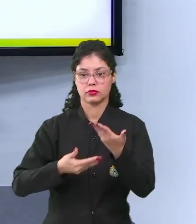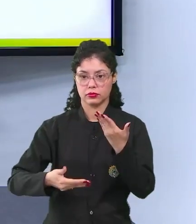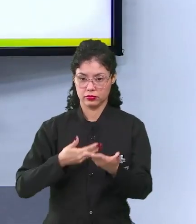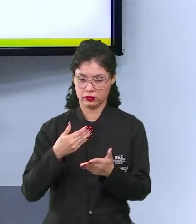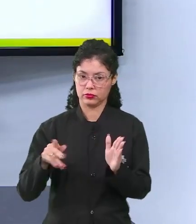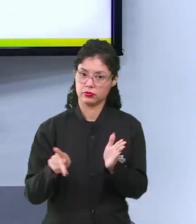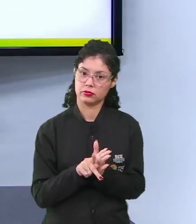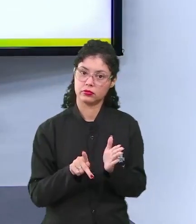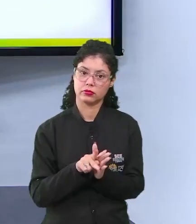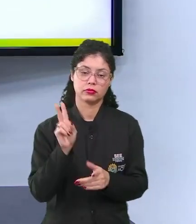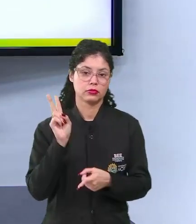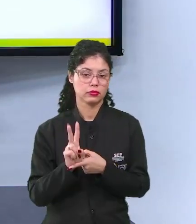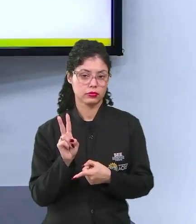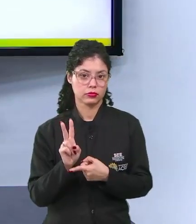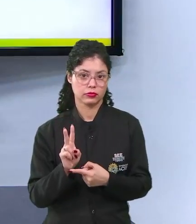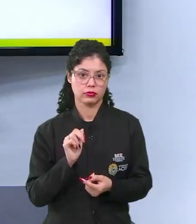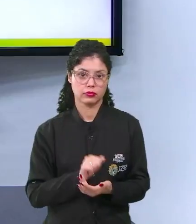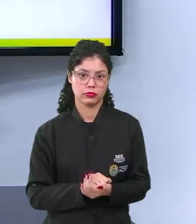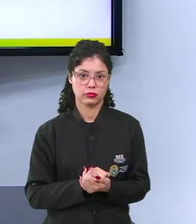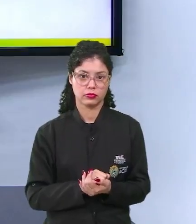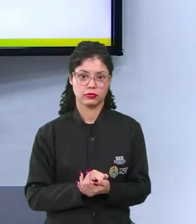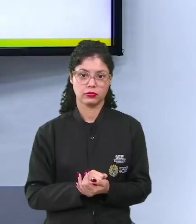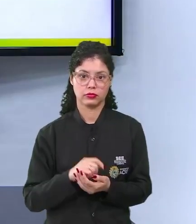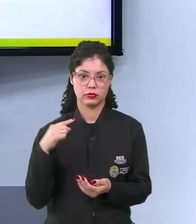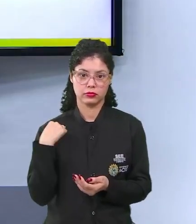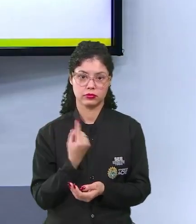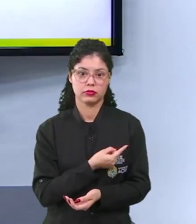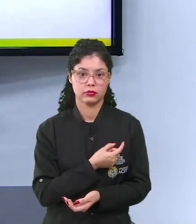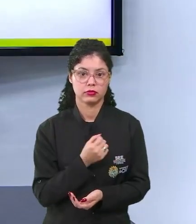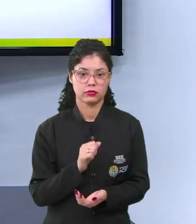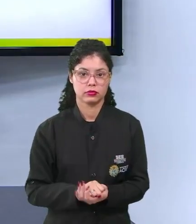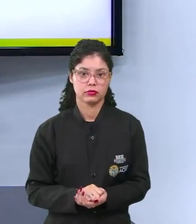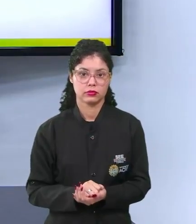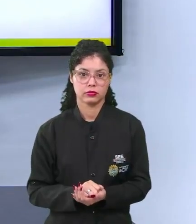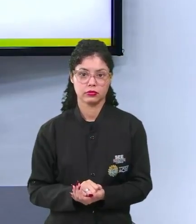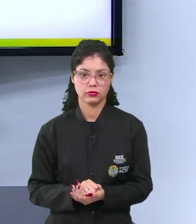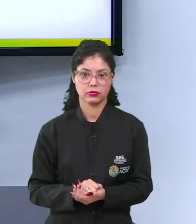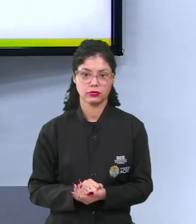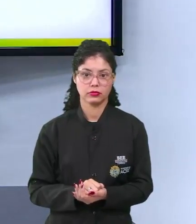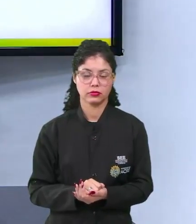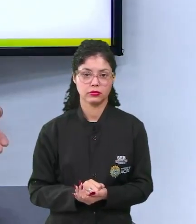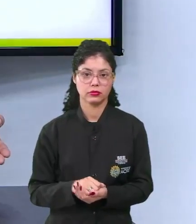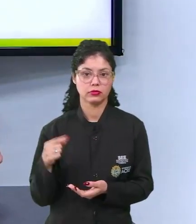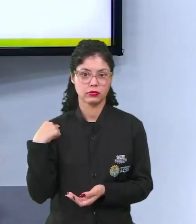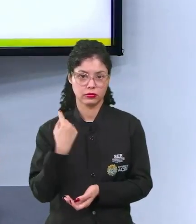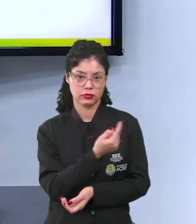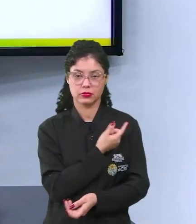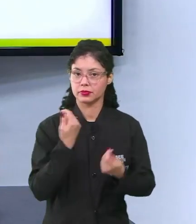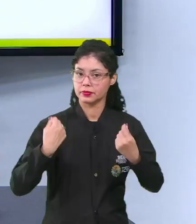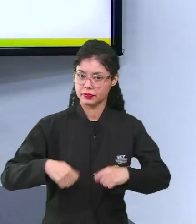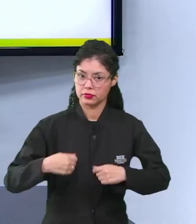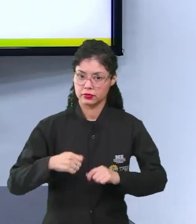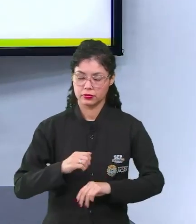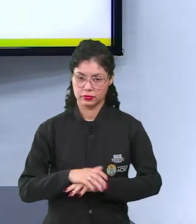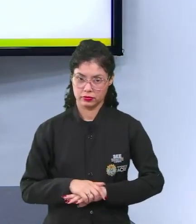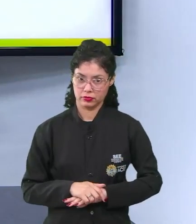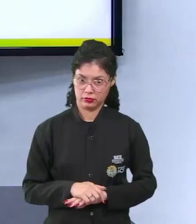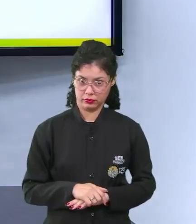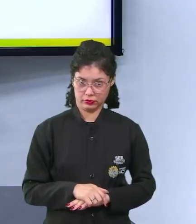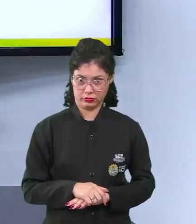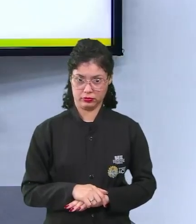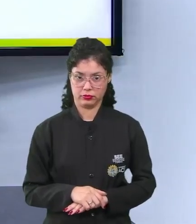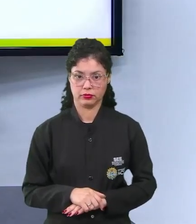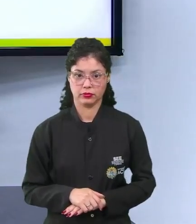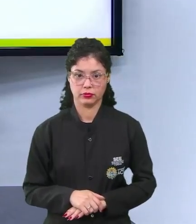serve para ajudar a orientar o nosso consumo para as nossas necessidades.